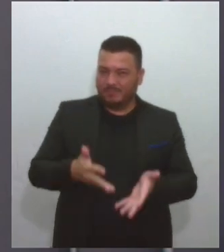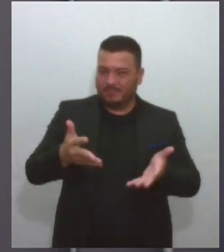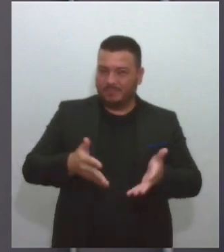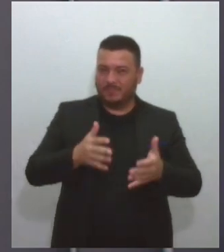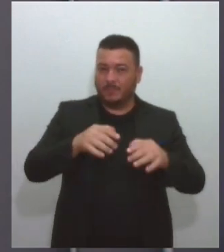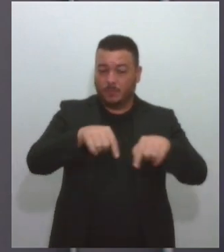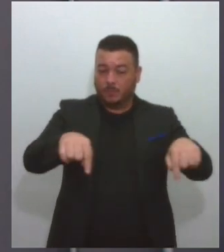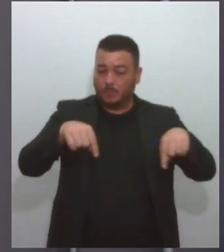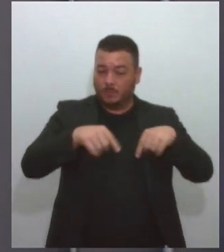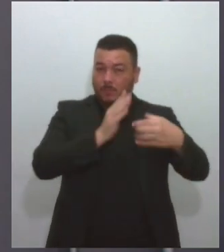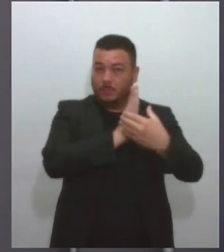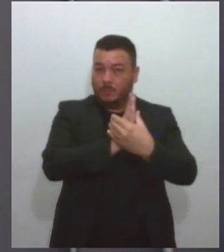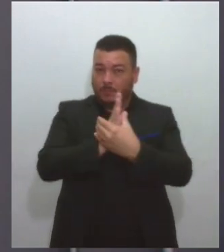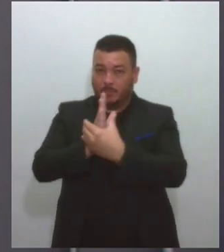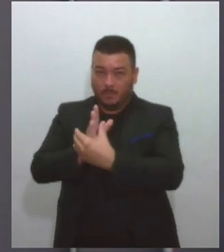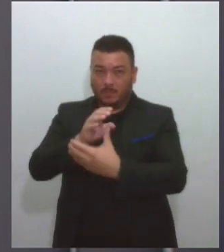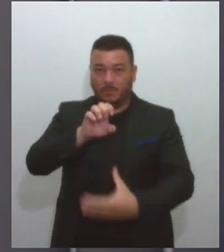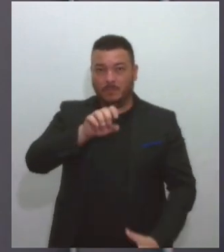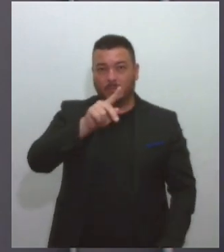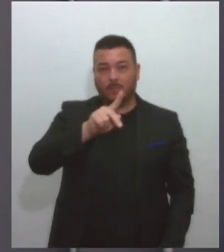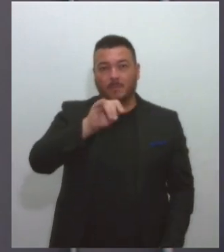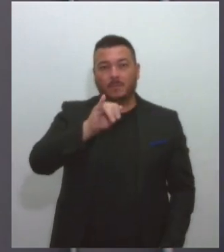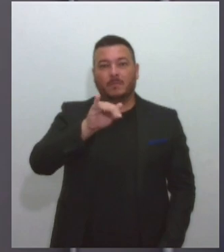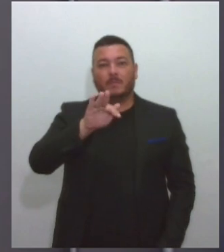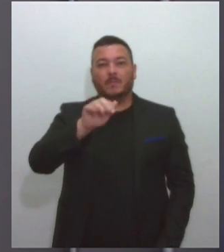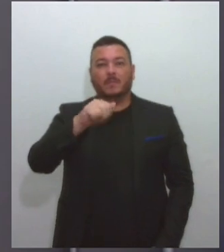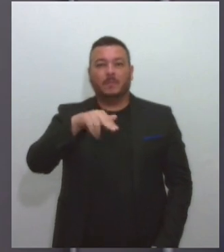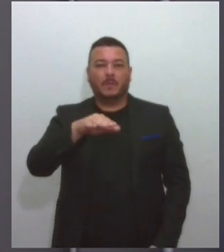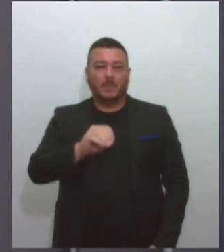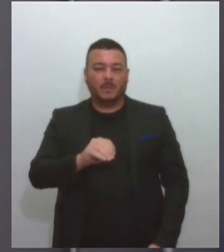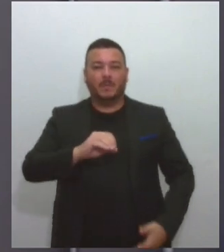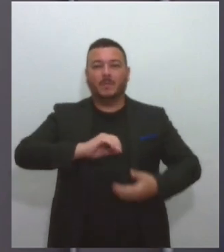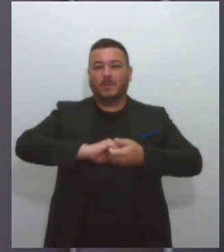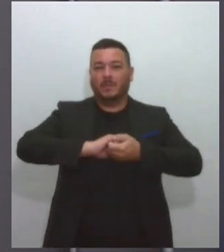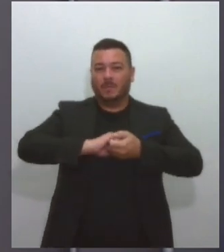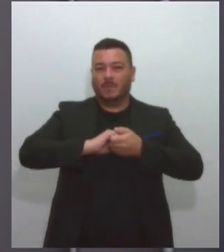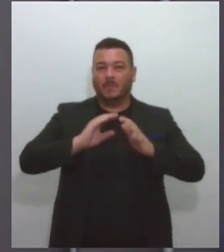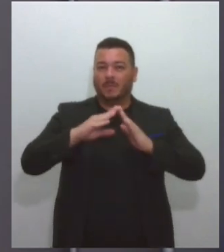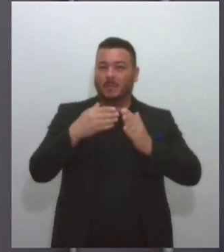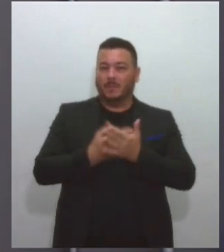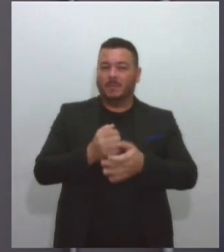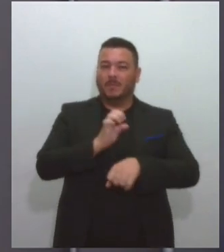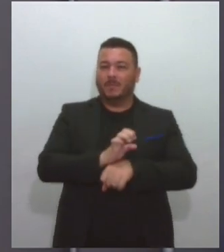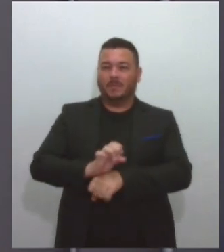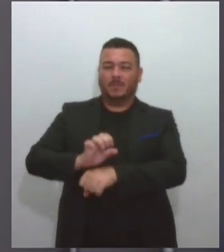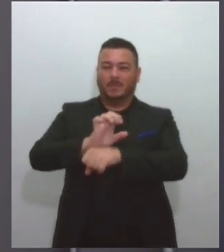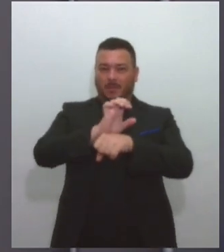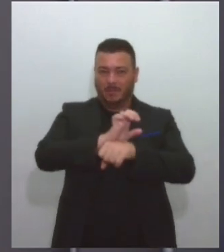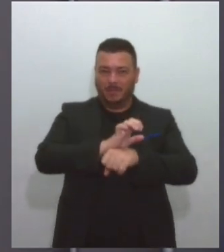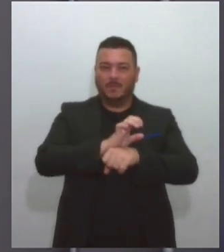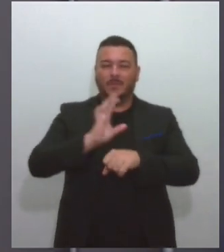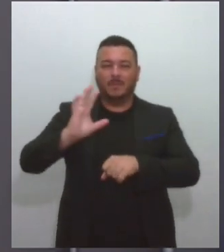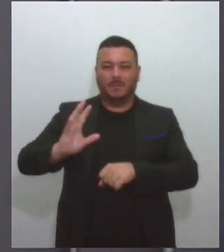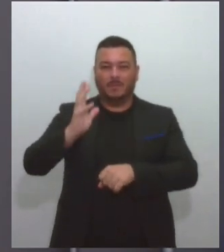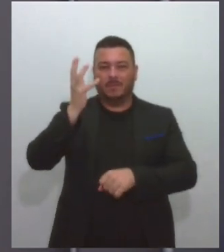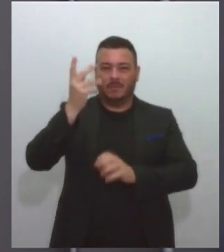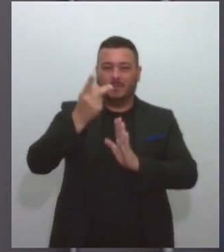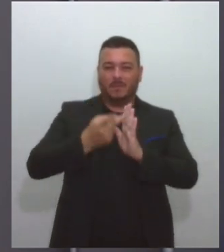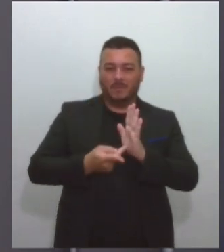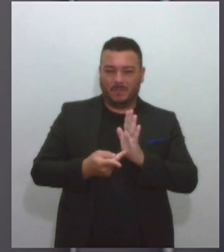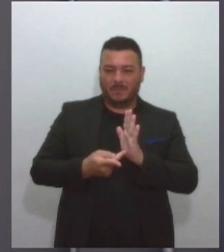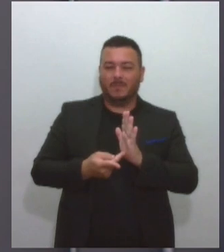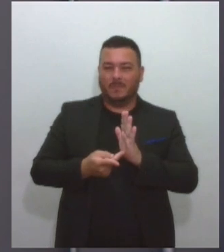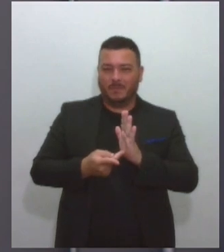Estadual Epifânio Dória, em parceria com escolas da Rede Estadual de Ensino, realiza o projeto Mais